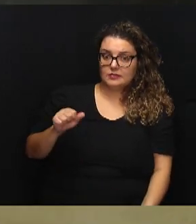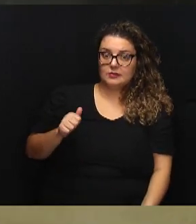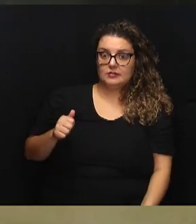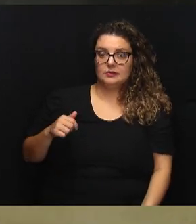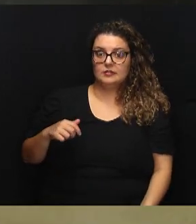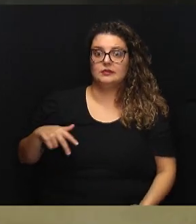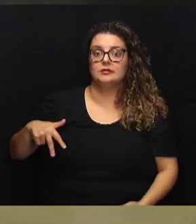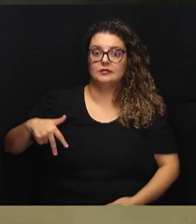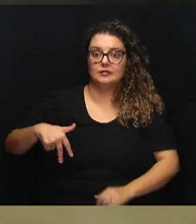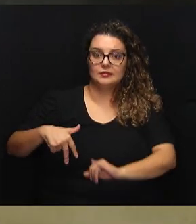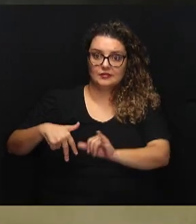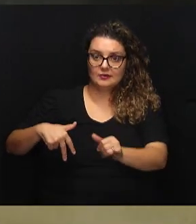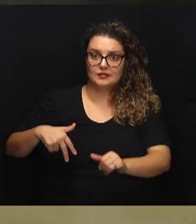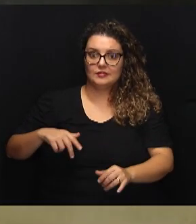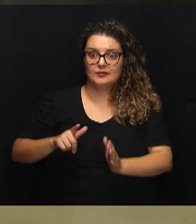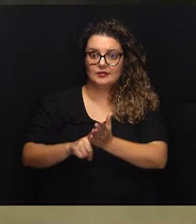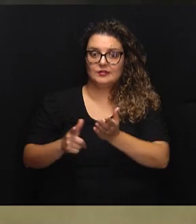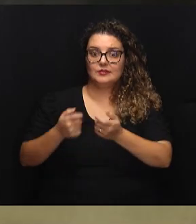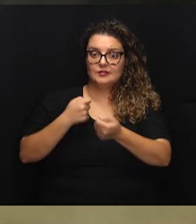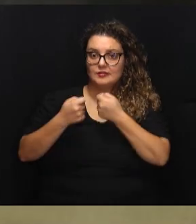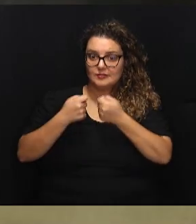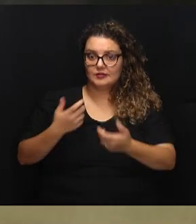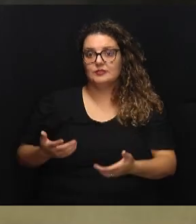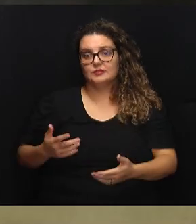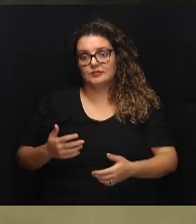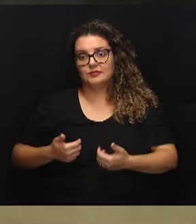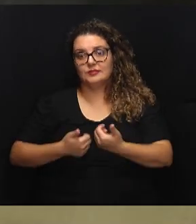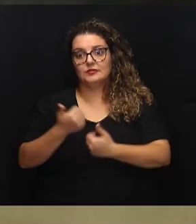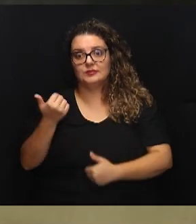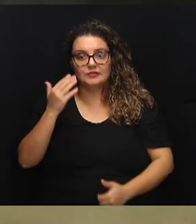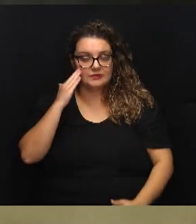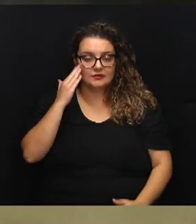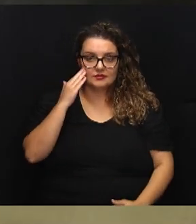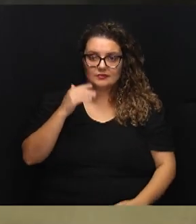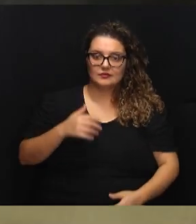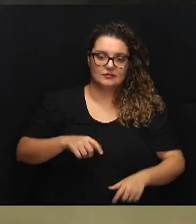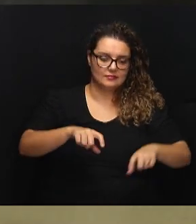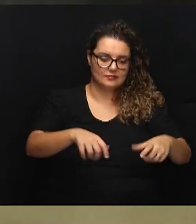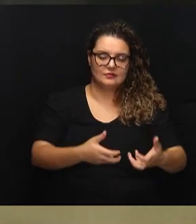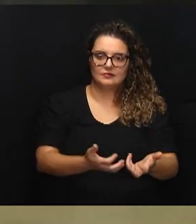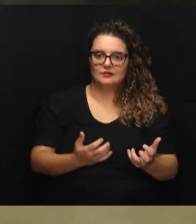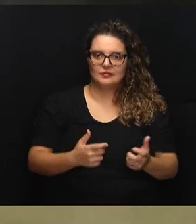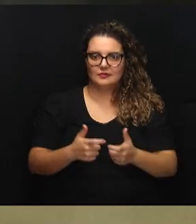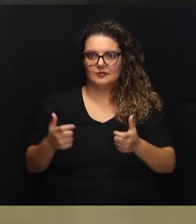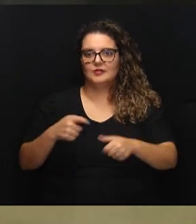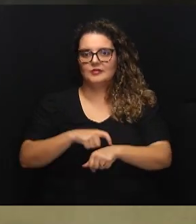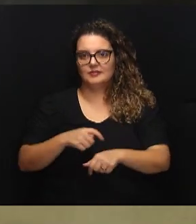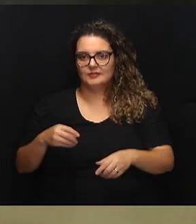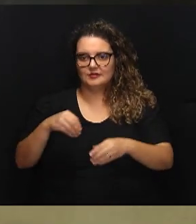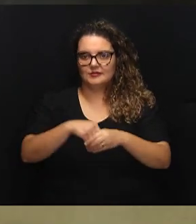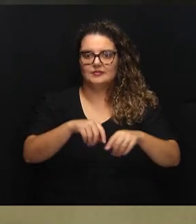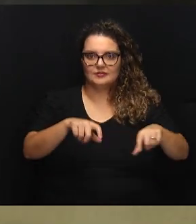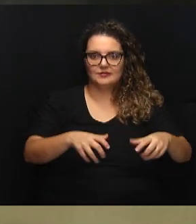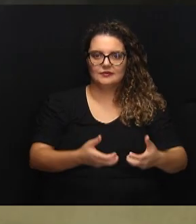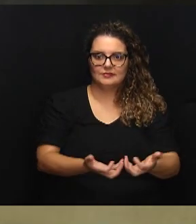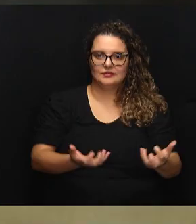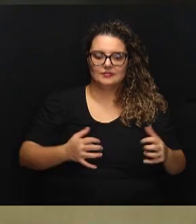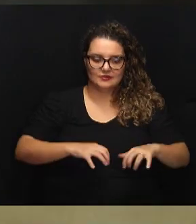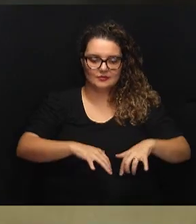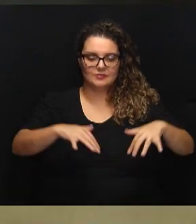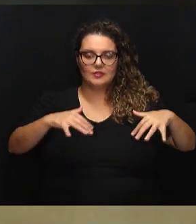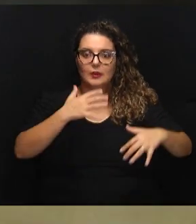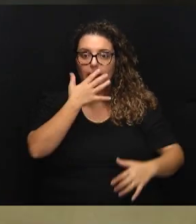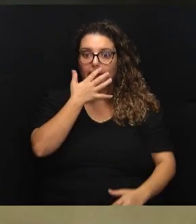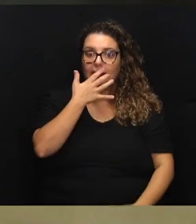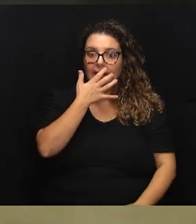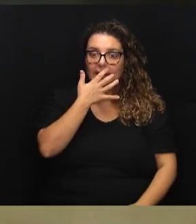nosso jornalista, né, jornalista esportivo que entende de futebol, né, a maior parte do tempo dentro dos estádios. Eu queria que